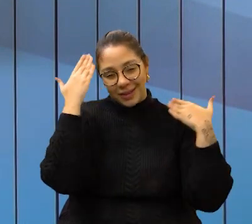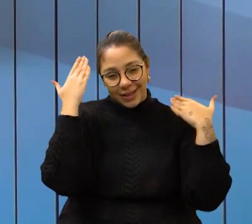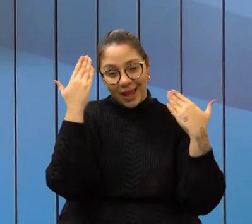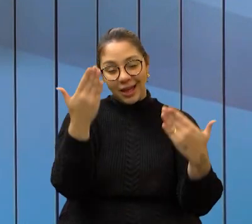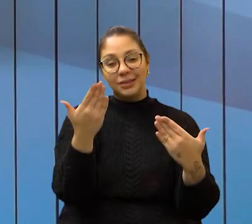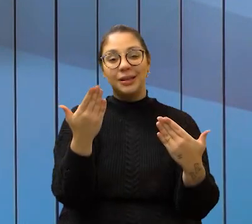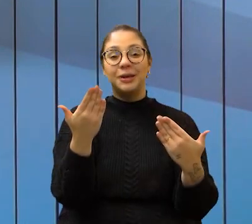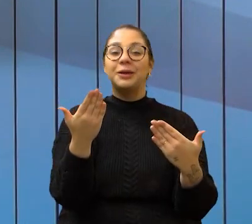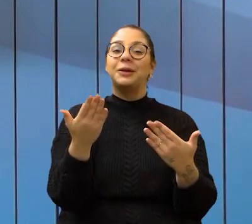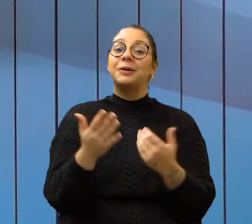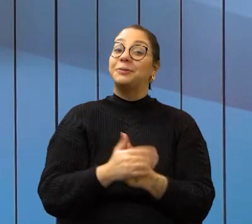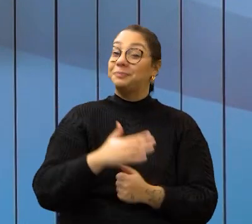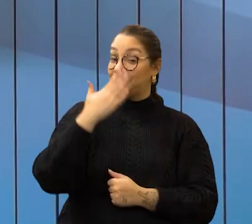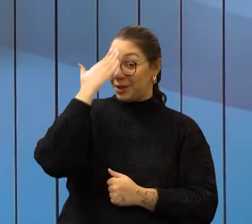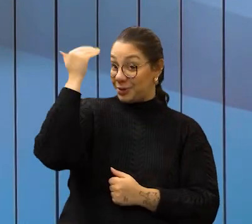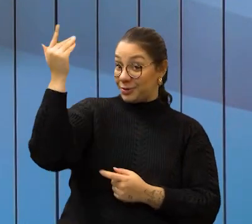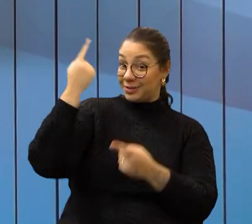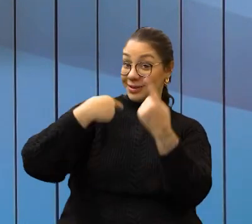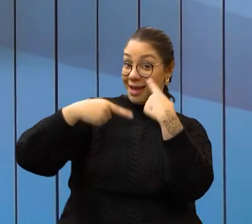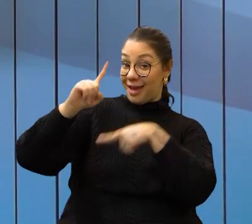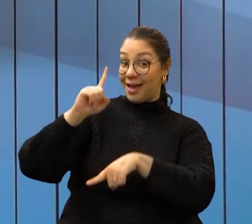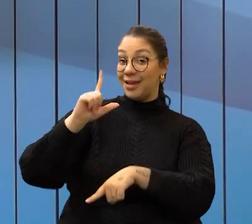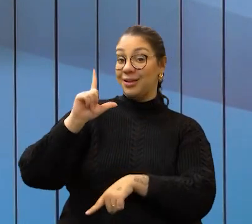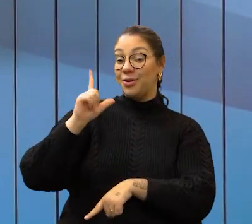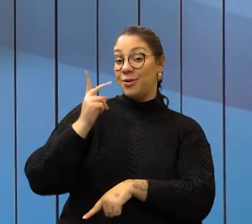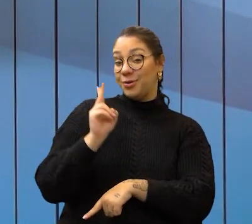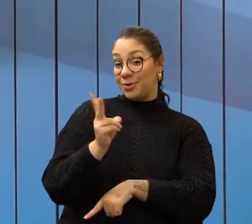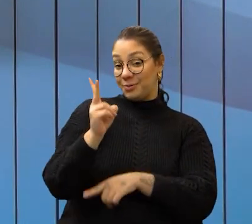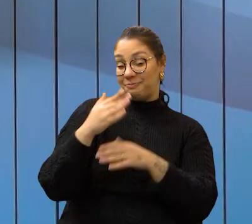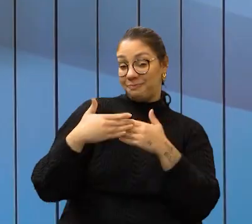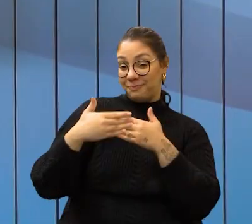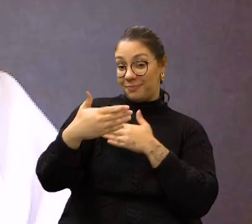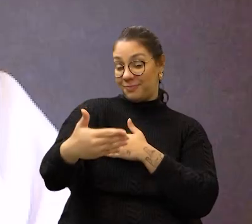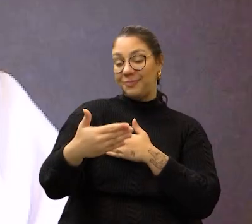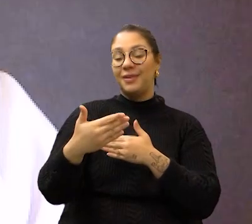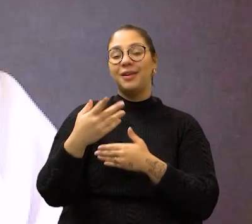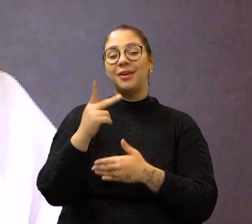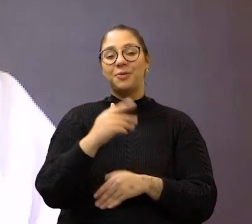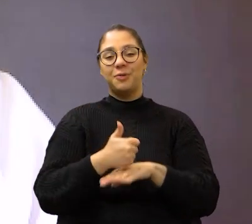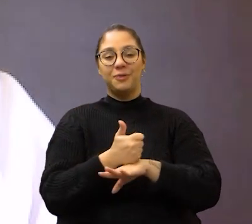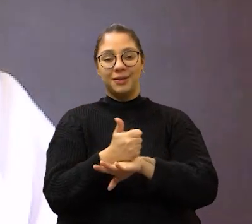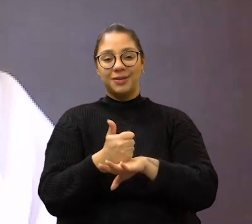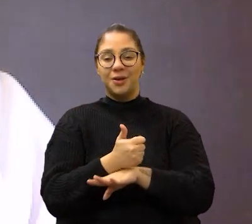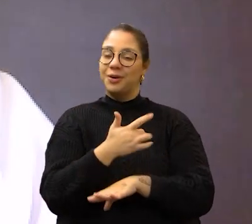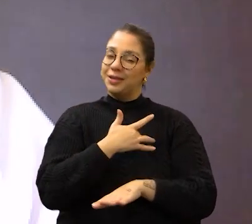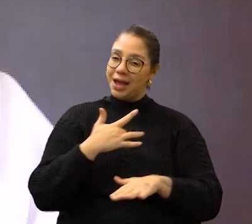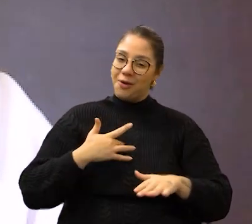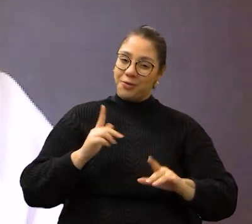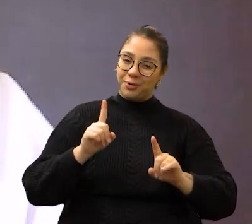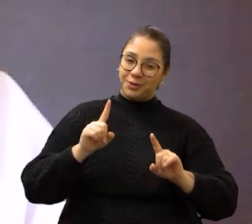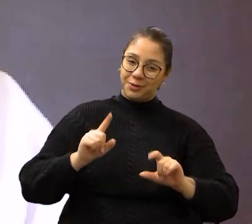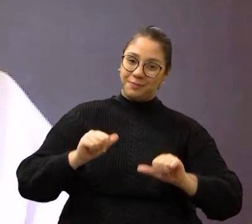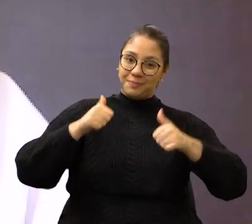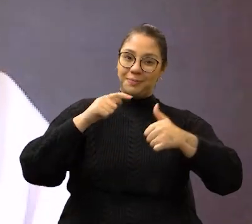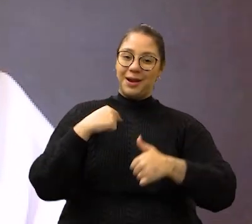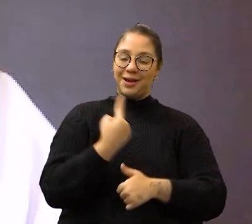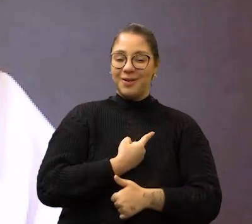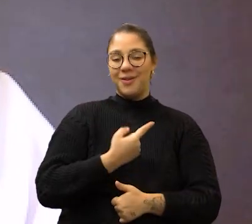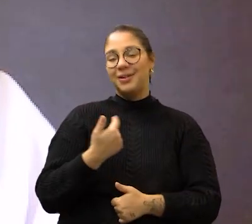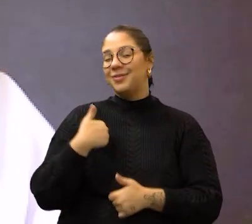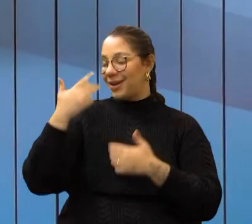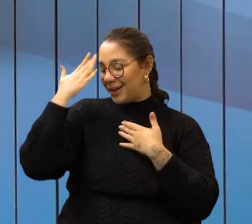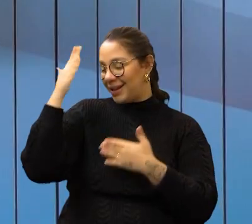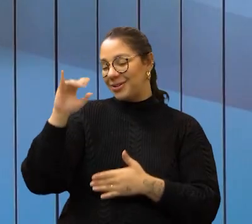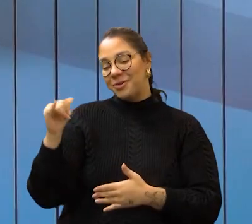obrigada e sucesso na sua carreira. Muita saúde para nós. Muito obrigado. Eu que agradeço a oportunidade. Tenha um bom